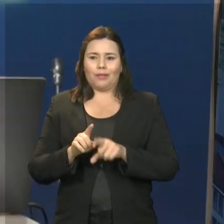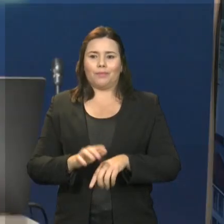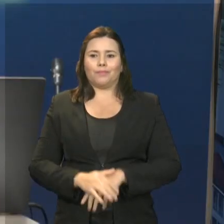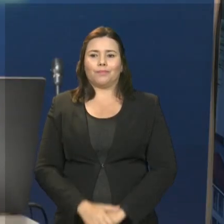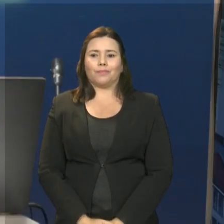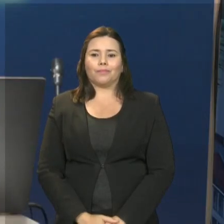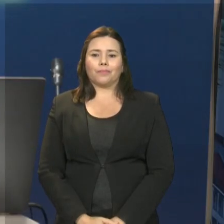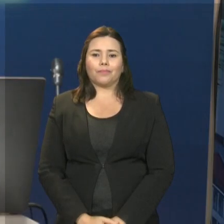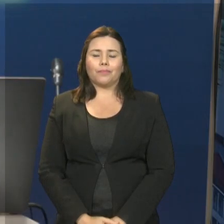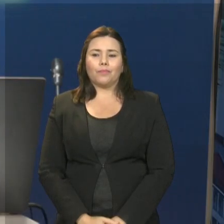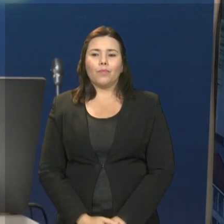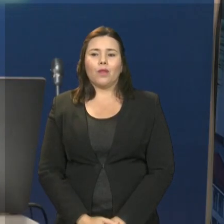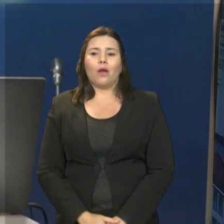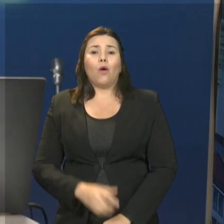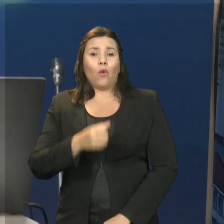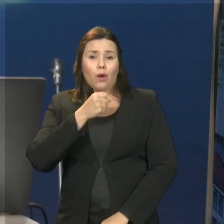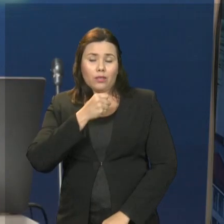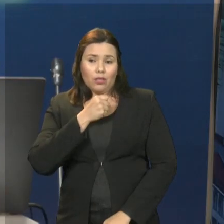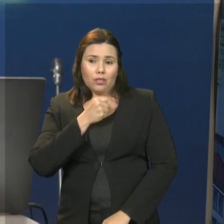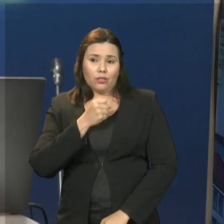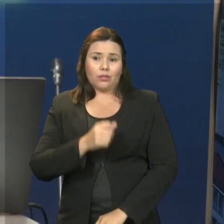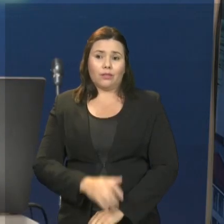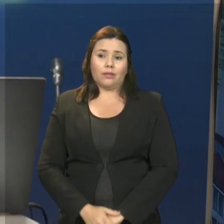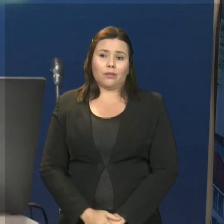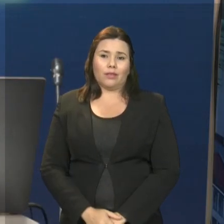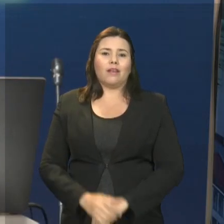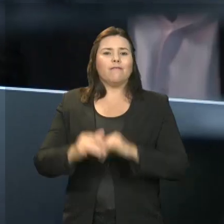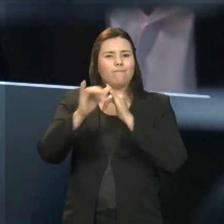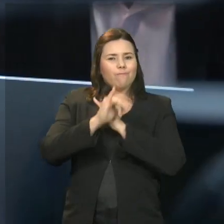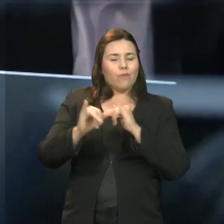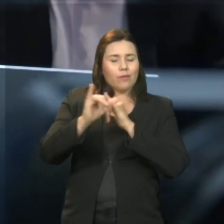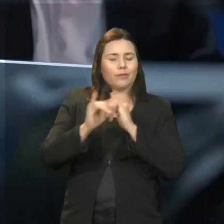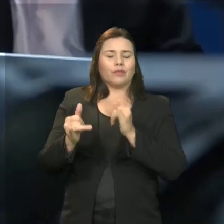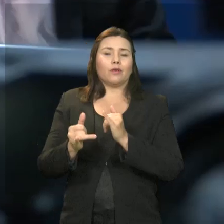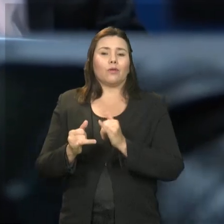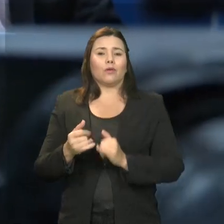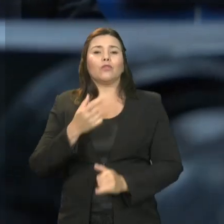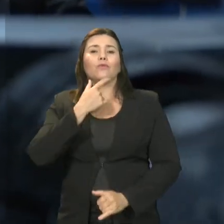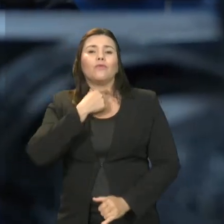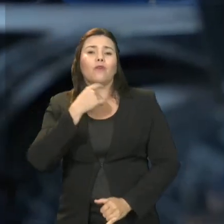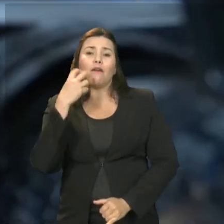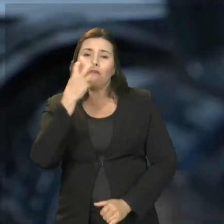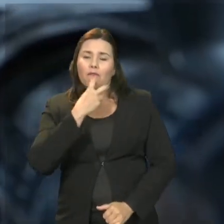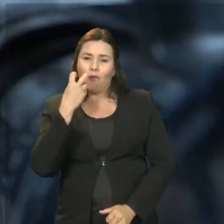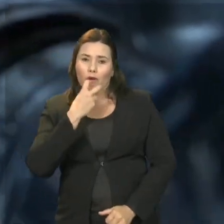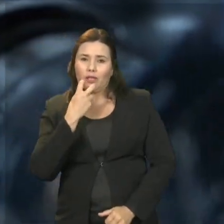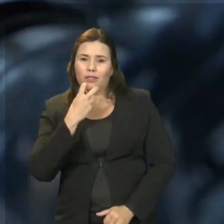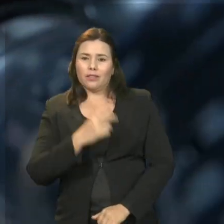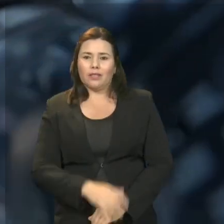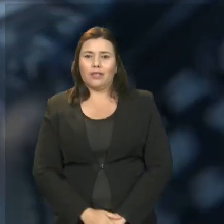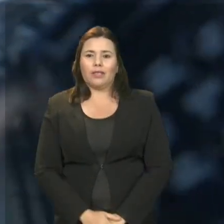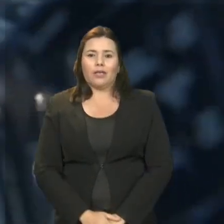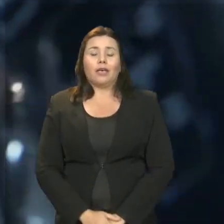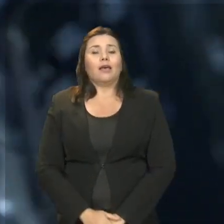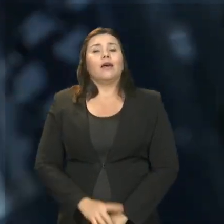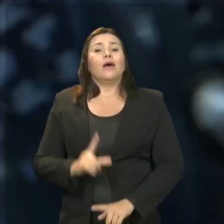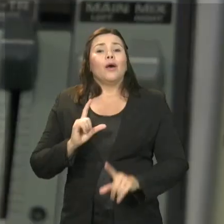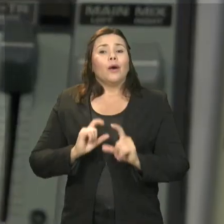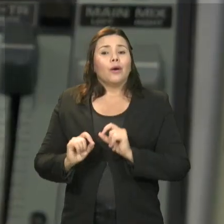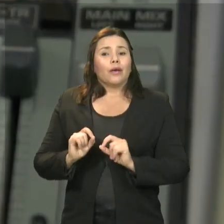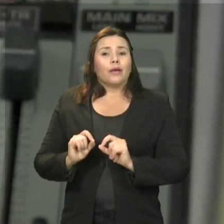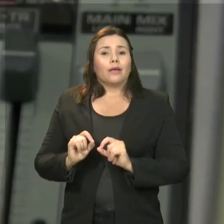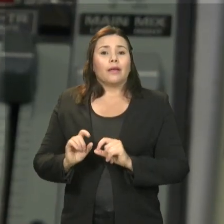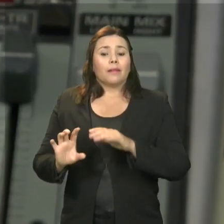rádio. E o radialista, por meio da notícia e da voz, se torna a marca da emissora e, muitas vezes,